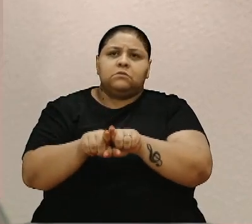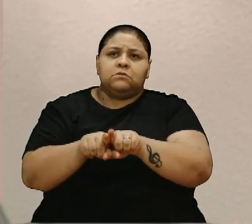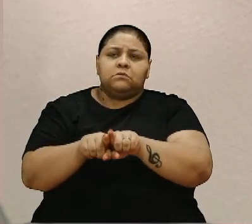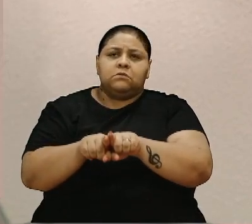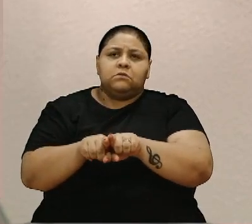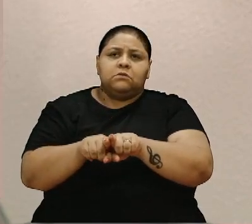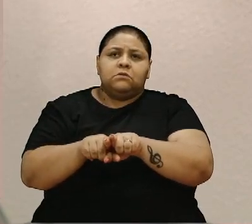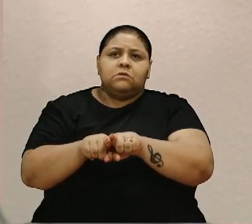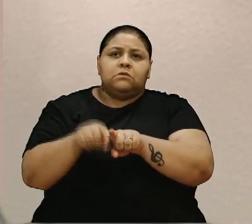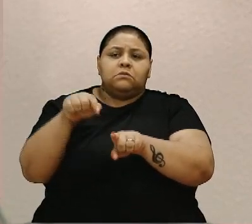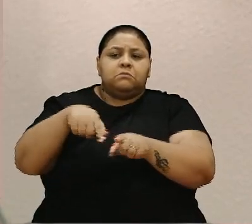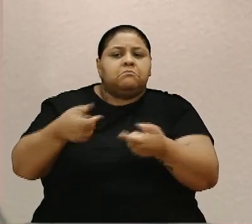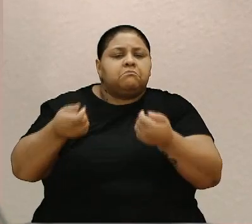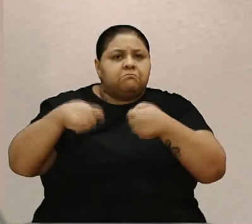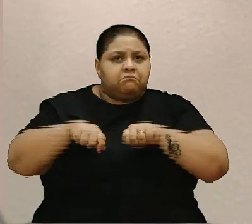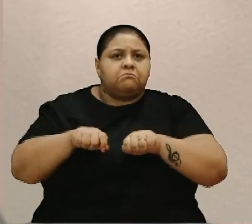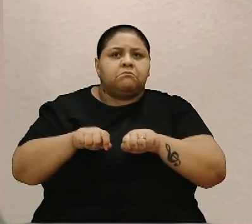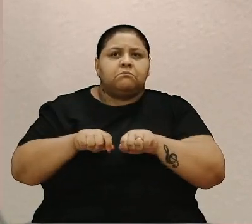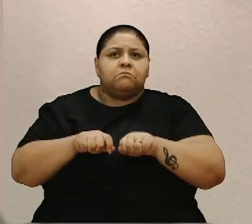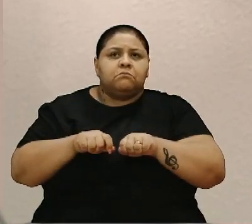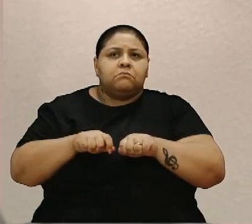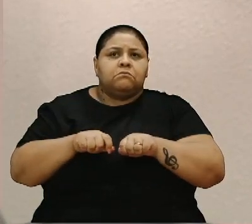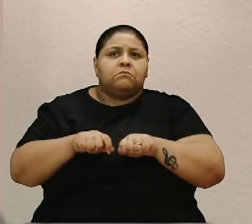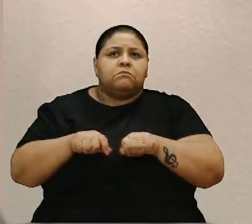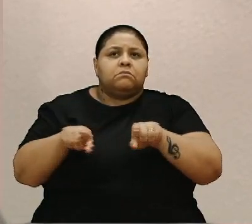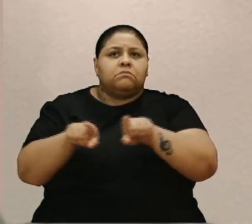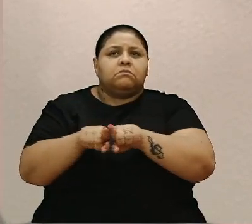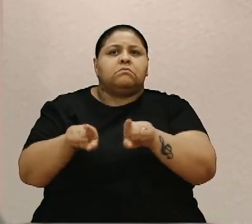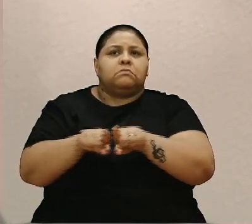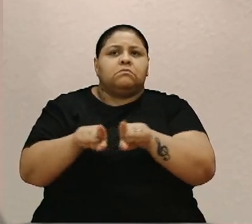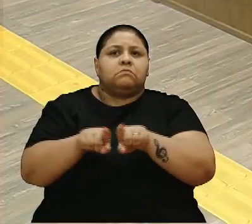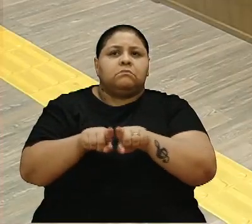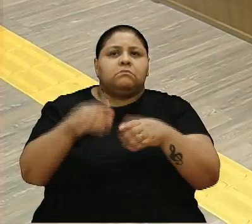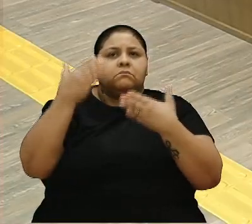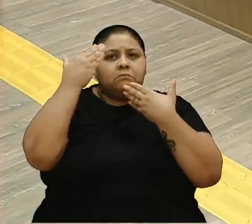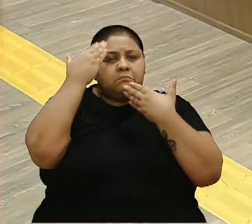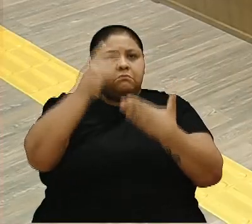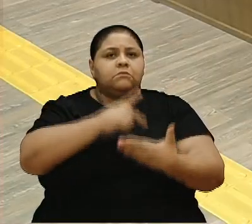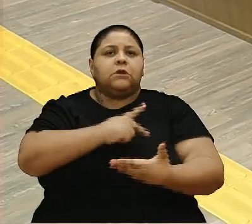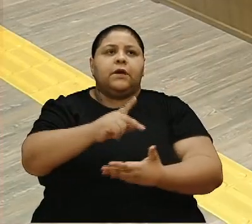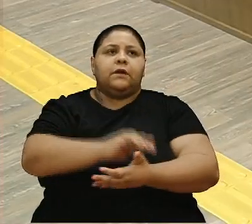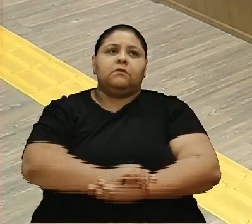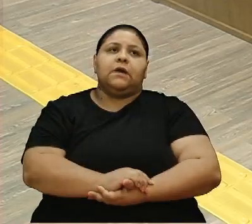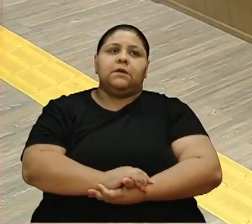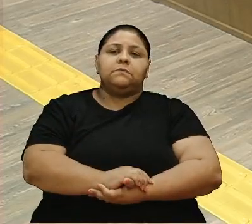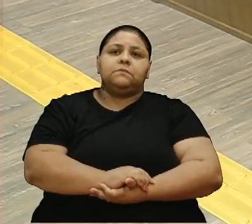for necessário nessa pauta importante. Obrigado, presidente. Peço a palavra, senhor presidente. Obrigado, vereador Bortoluz.